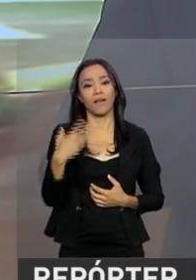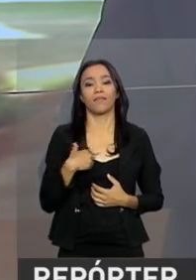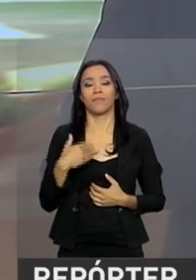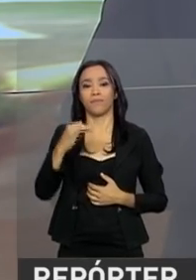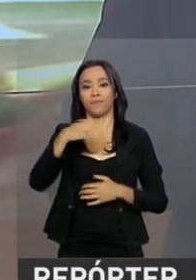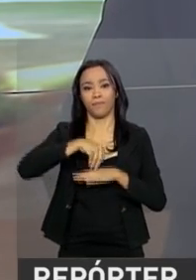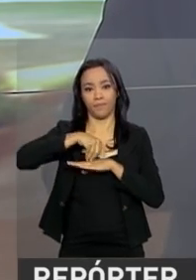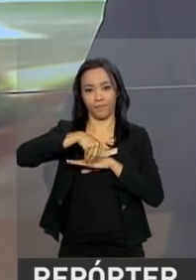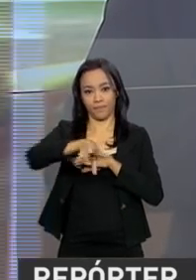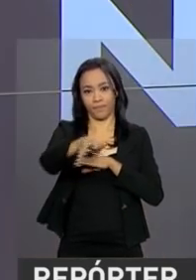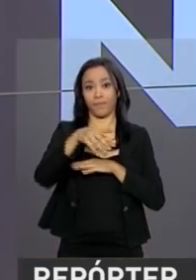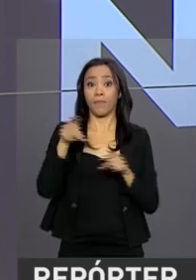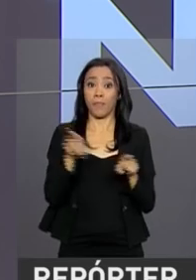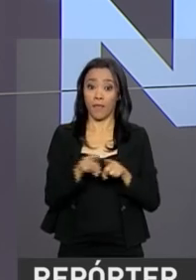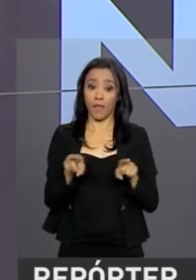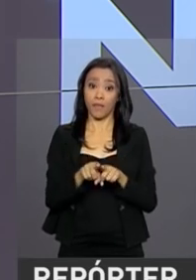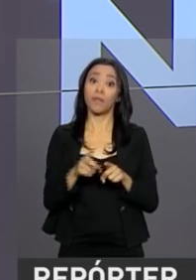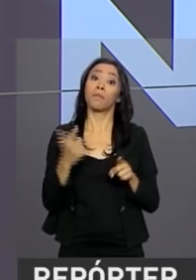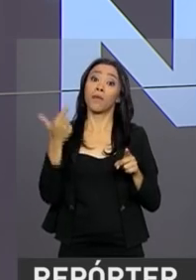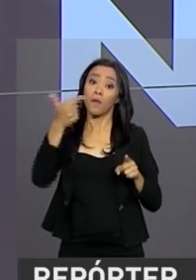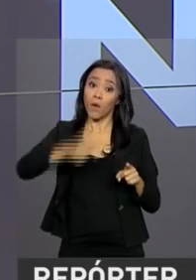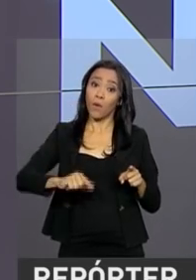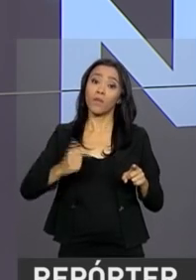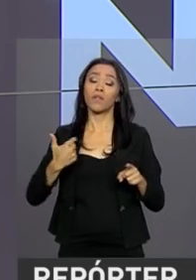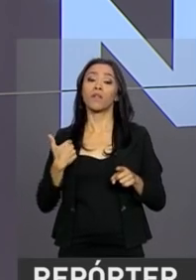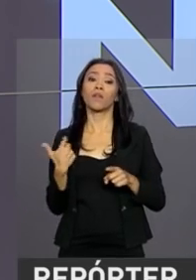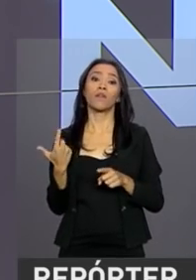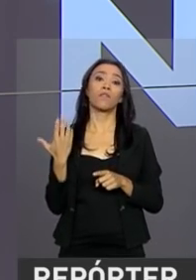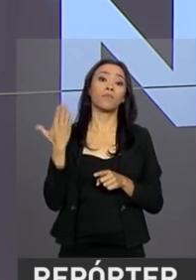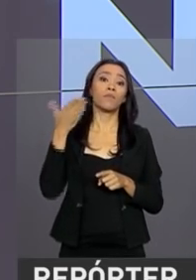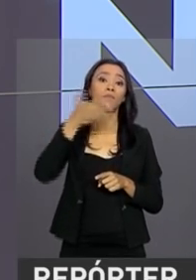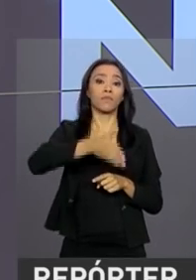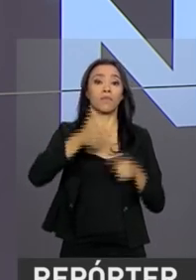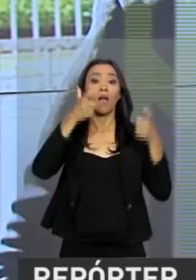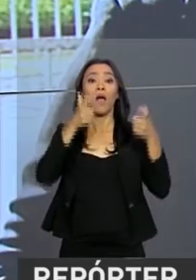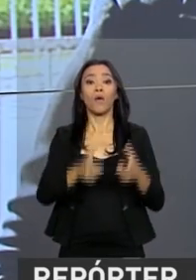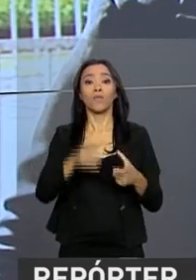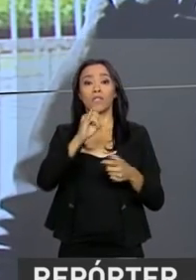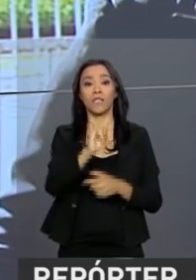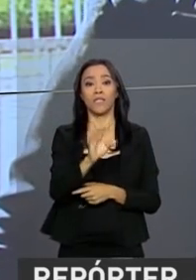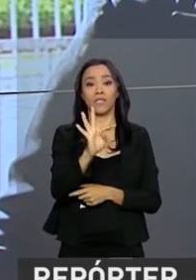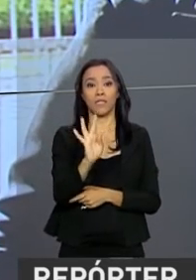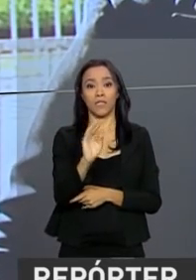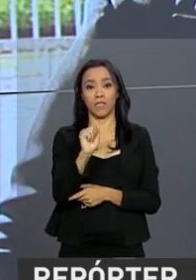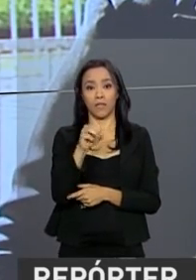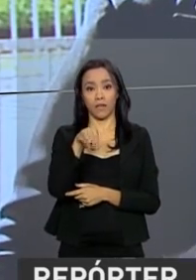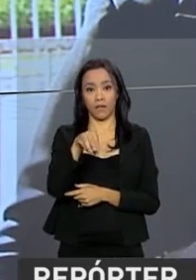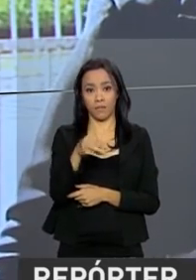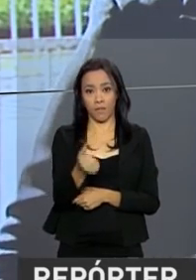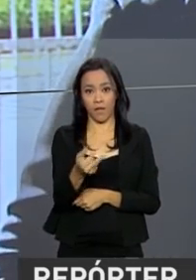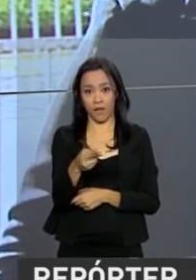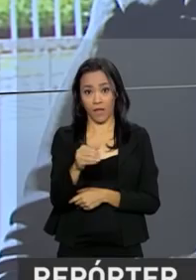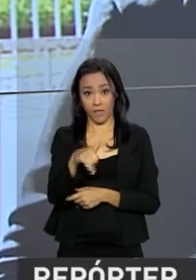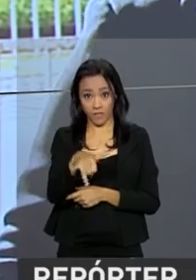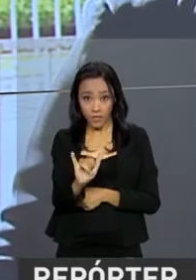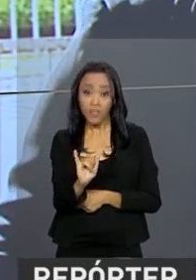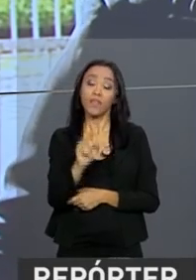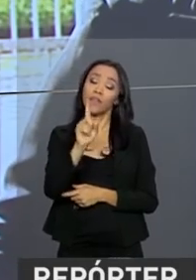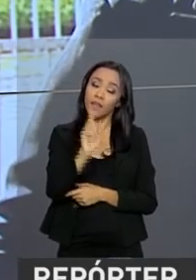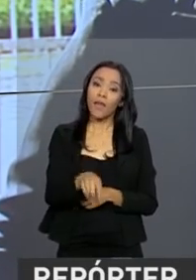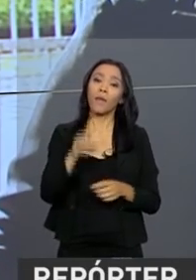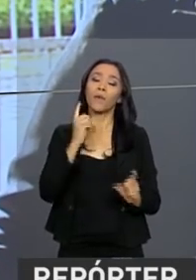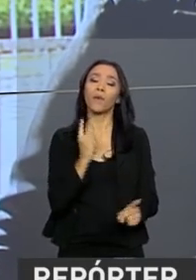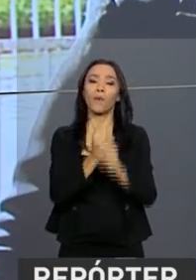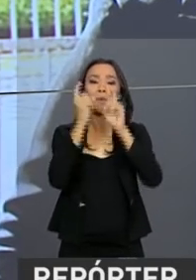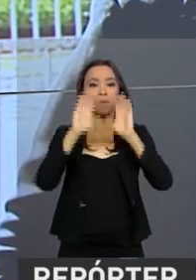informações ao vivo e do Palácio do Planalto vamos agora ao Itamarati onde será essa conferência de chefes de estado e de governo da